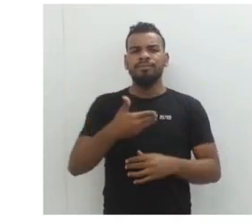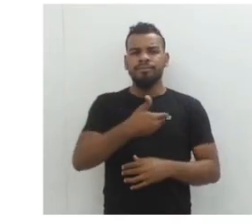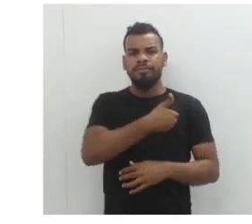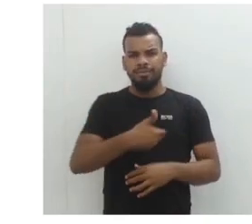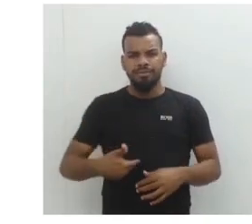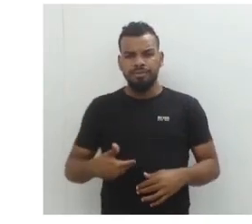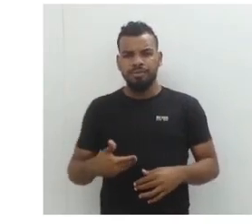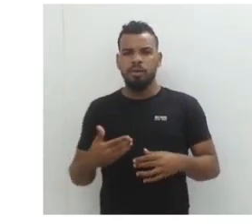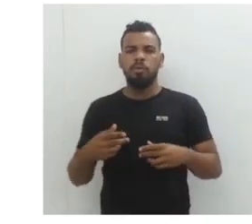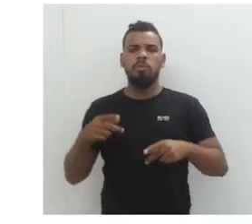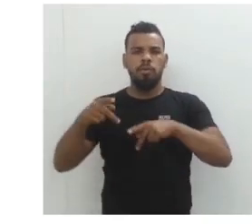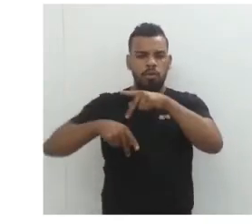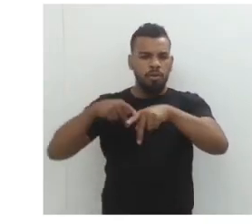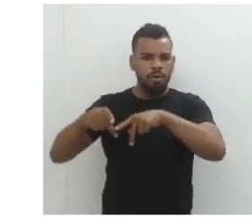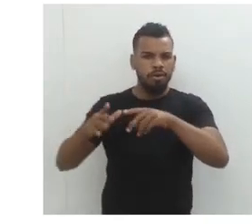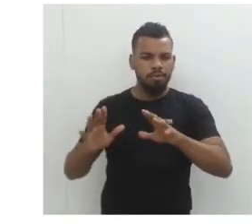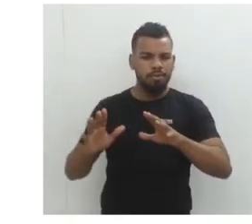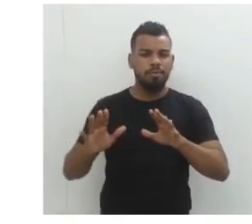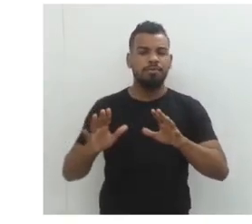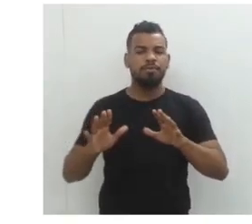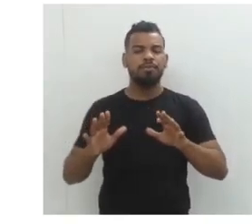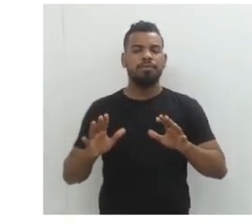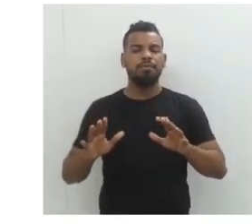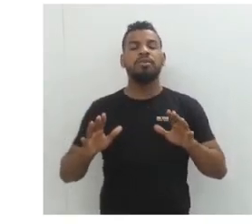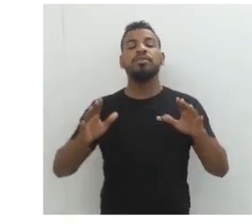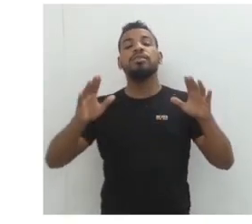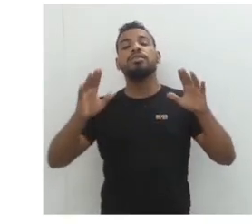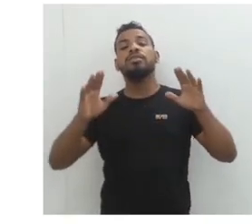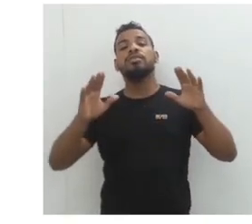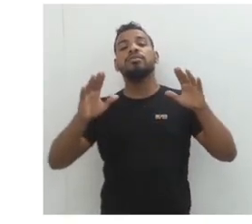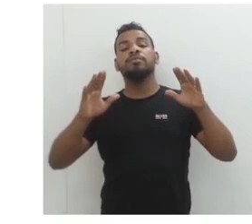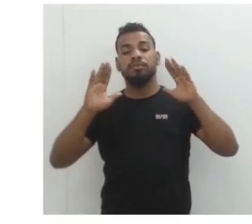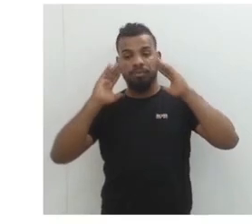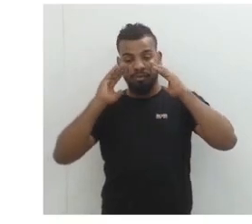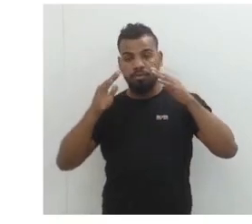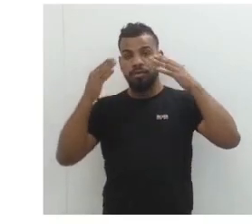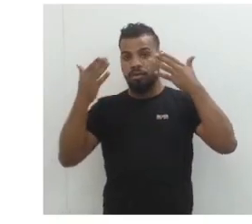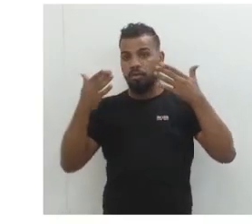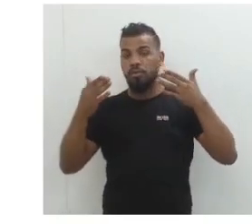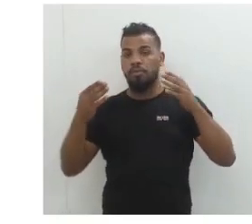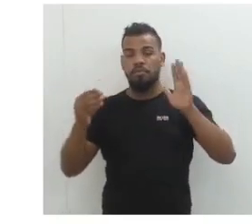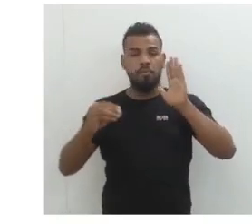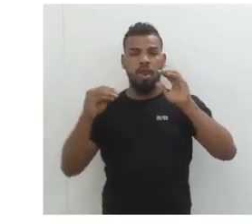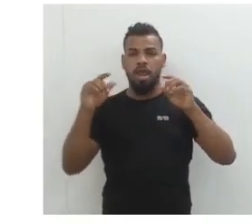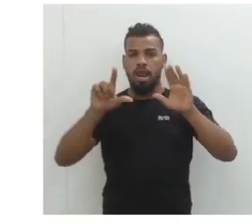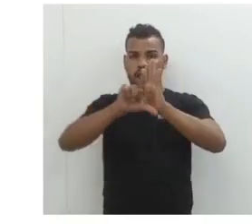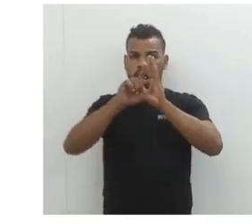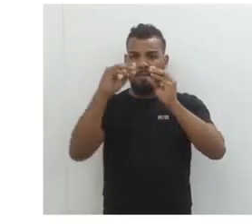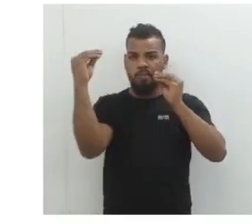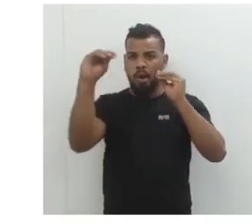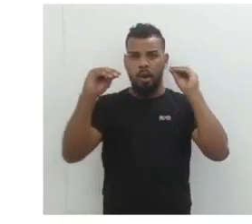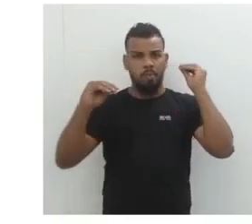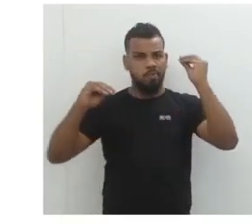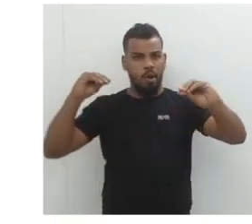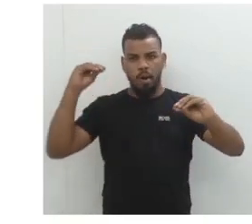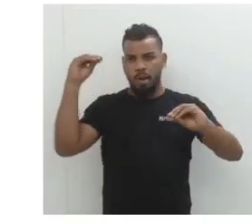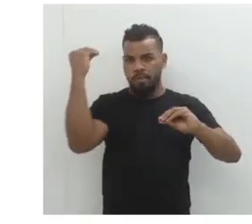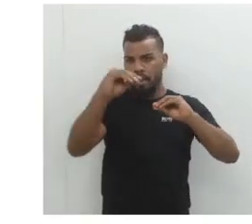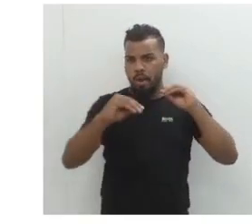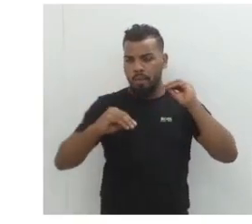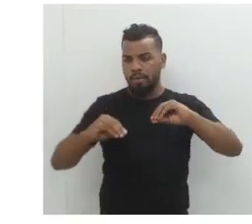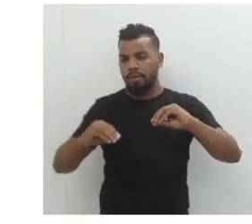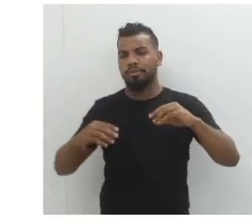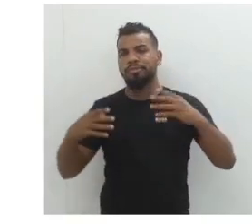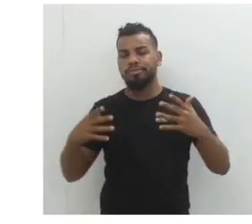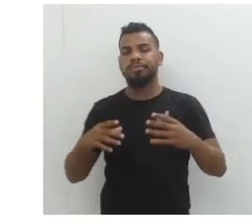governo populista. Então, ele promulgou uma série de leis que garantiram